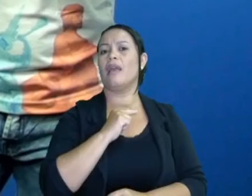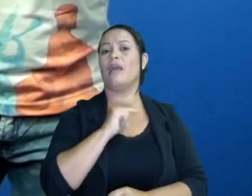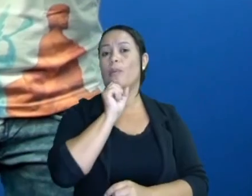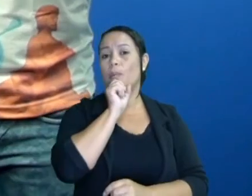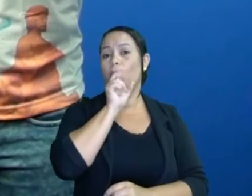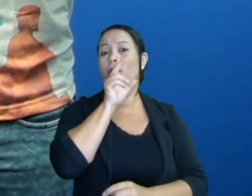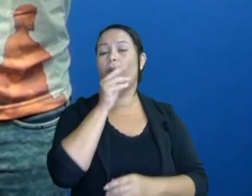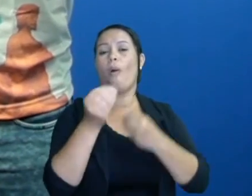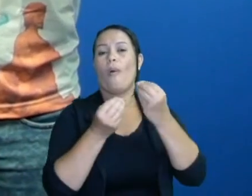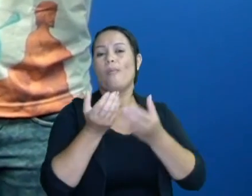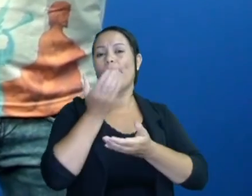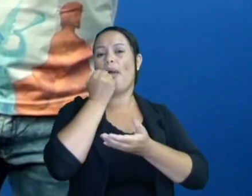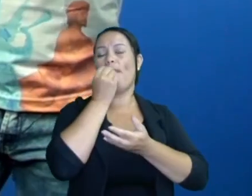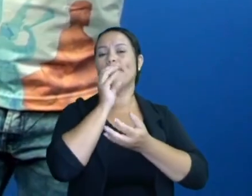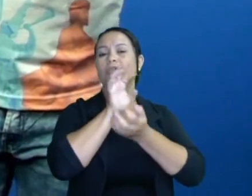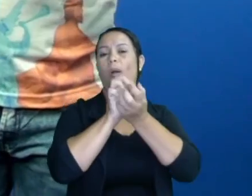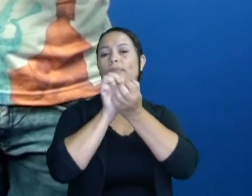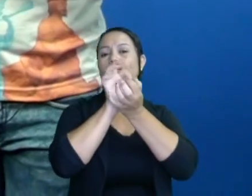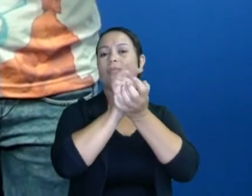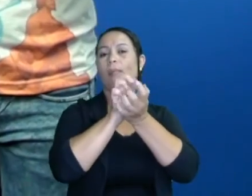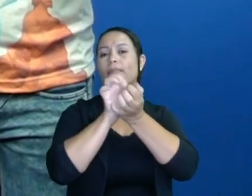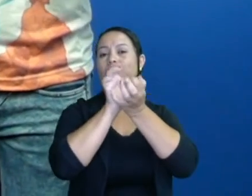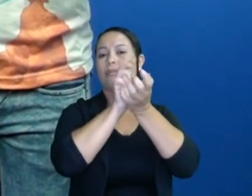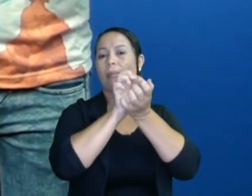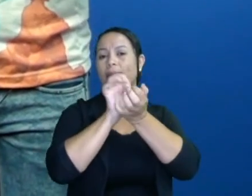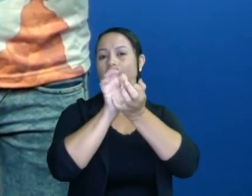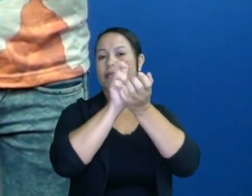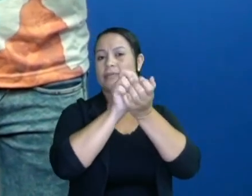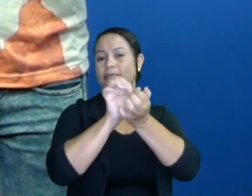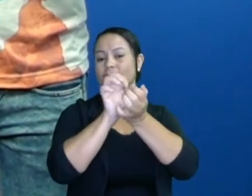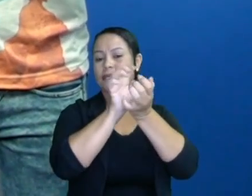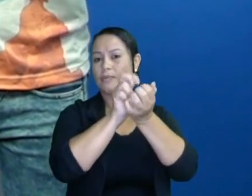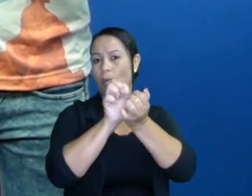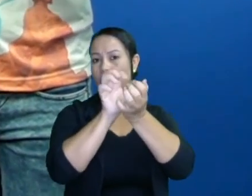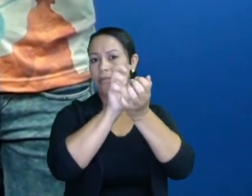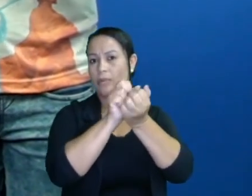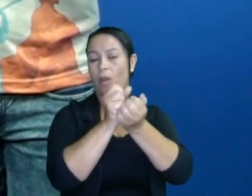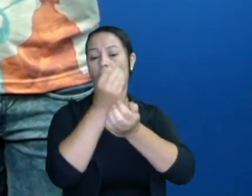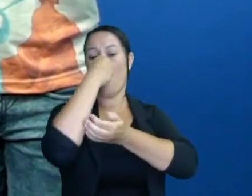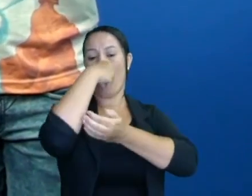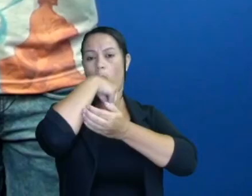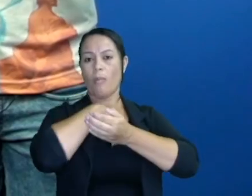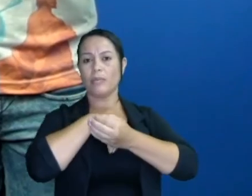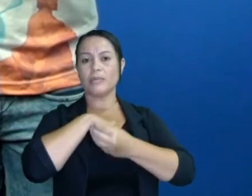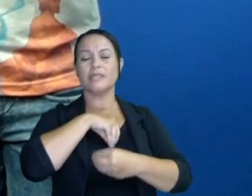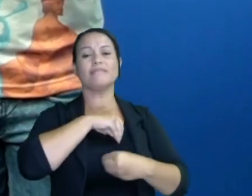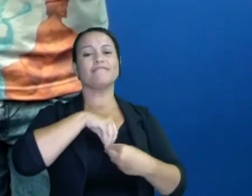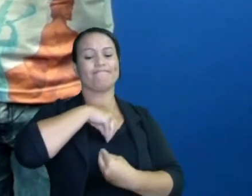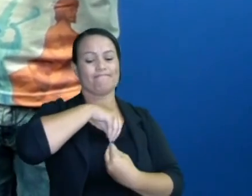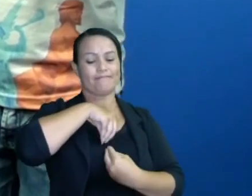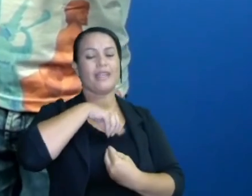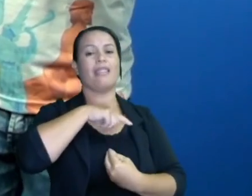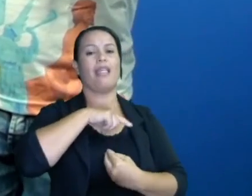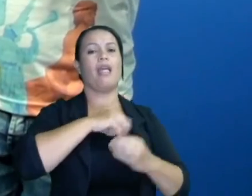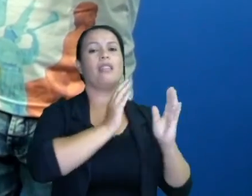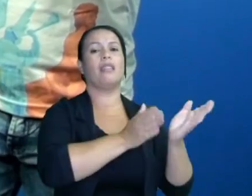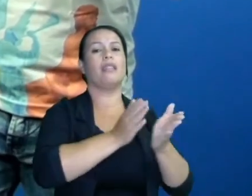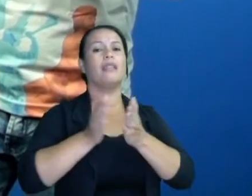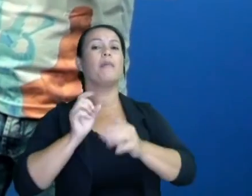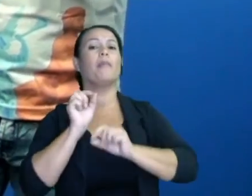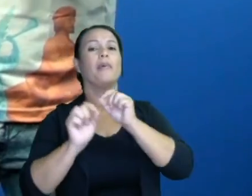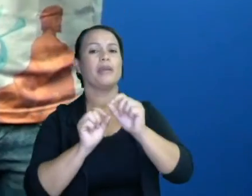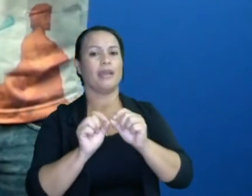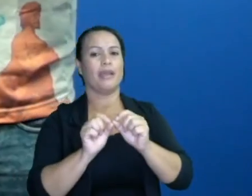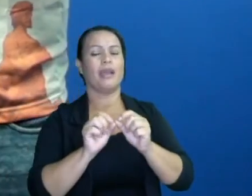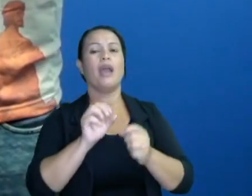sua digestão, na sua ruminação, na sua digestão como um todo. Uma das etapas